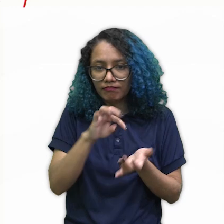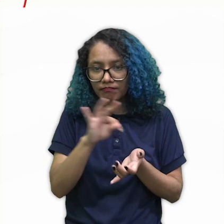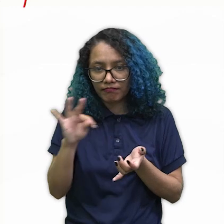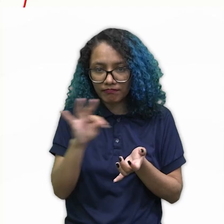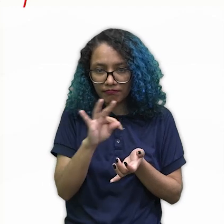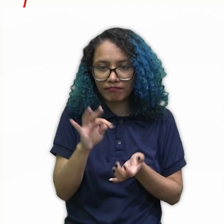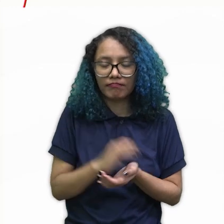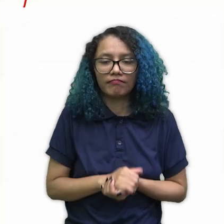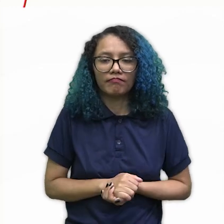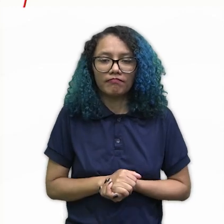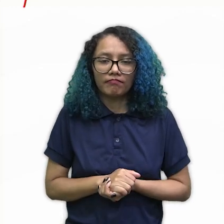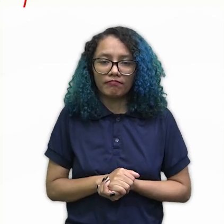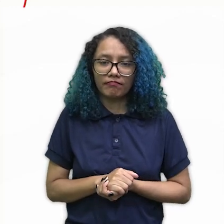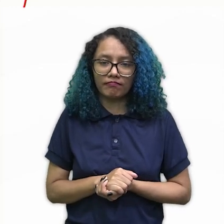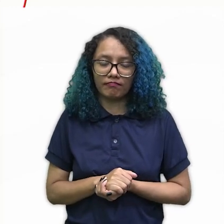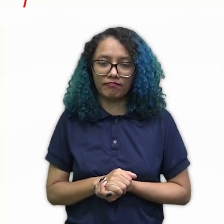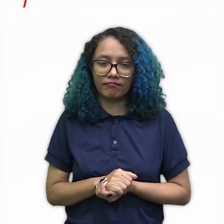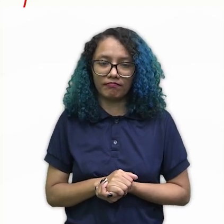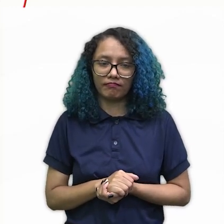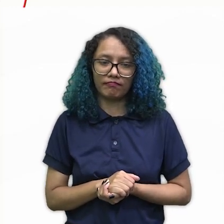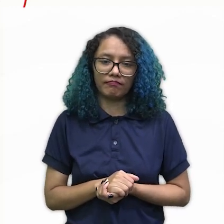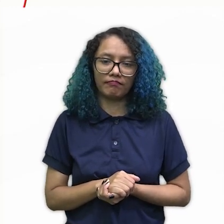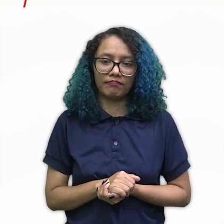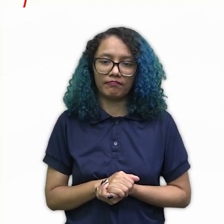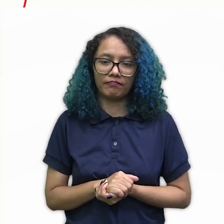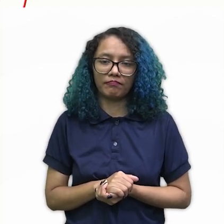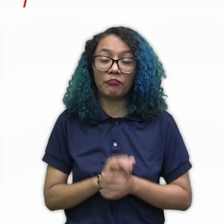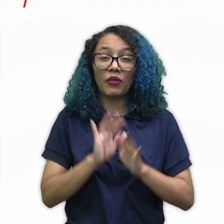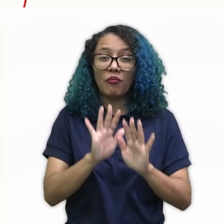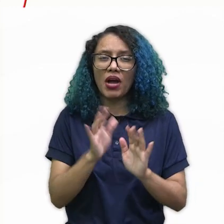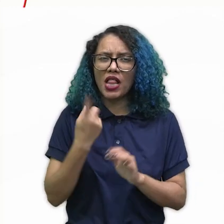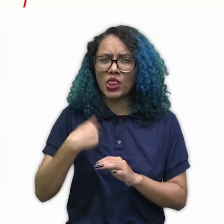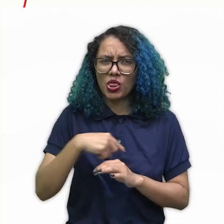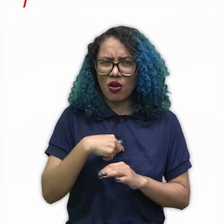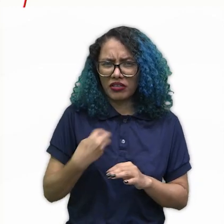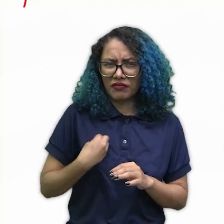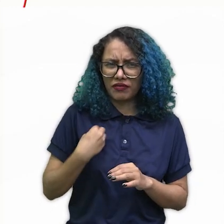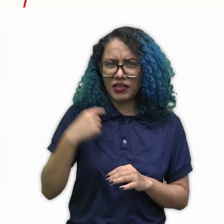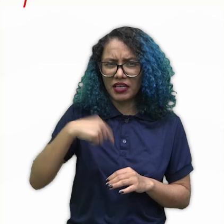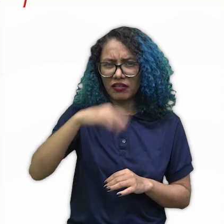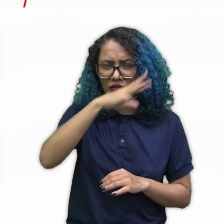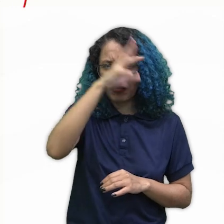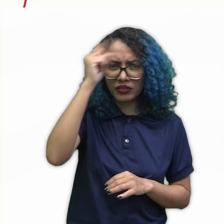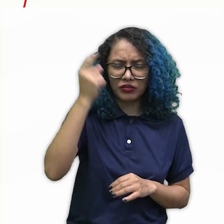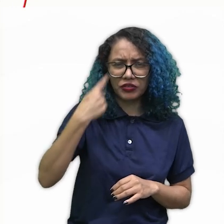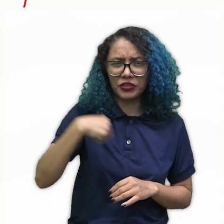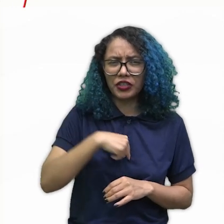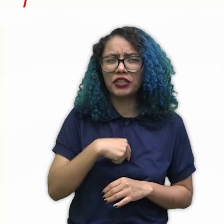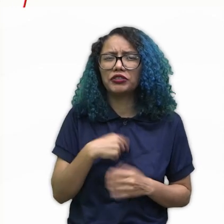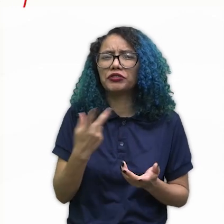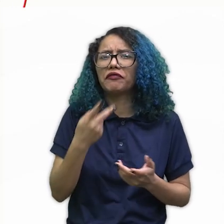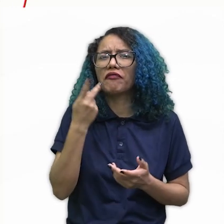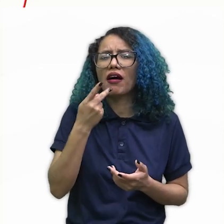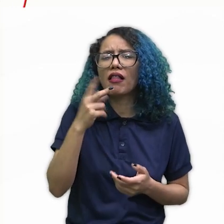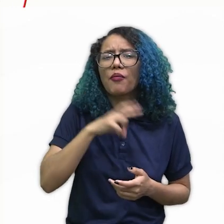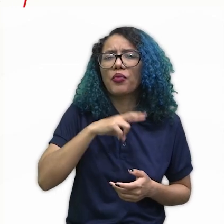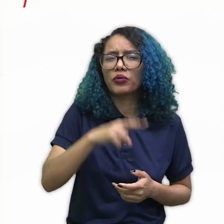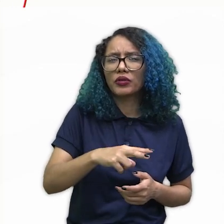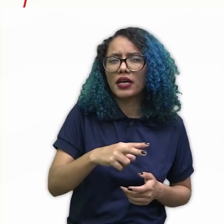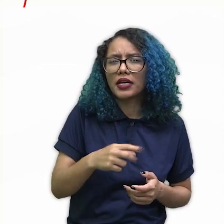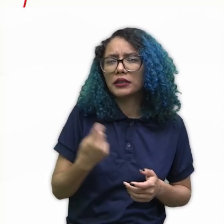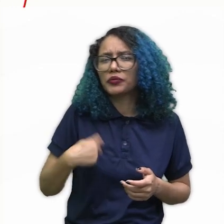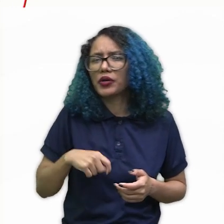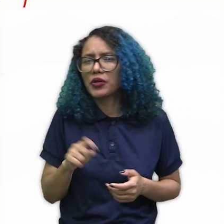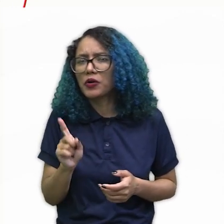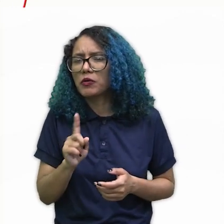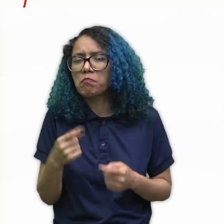Bem, professor, como é que nós que vivemos aqui no estado do Amazonas, por exemplo, falamos português e não espanhol? Isso aconteceu porque